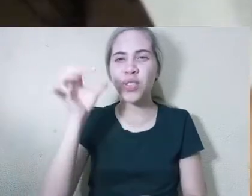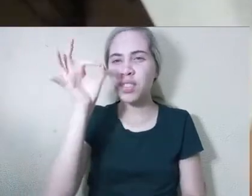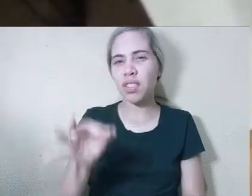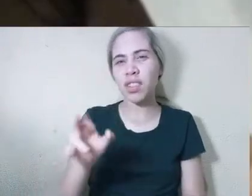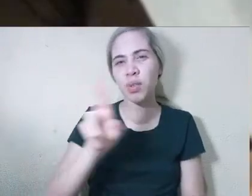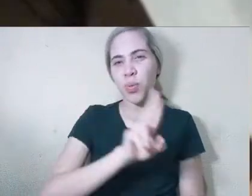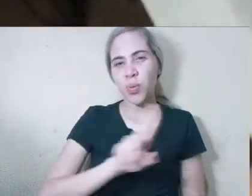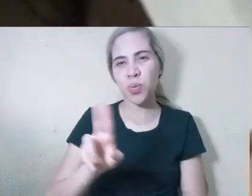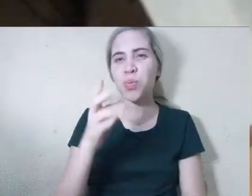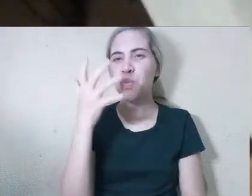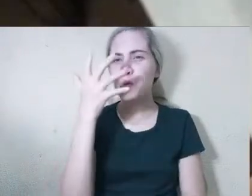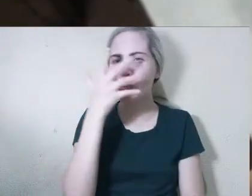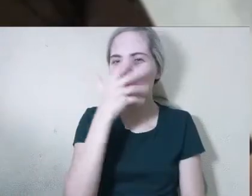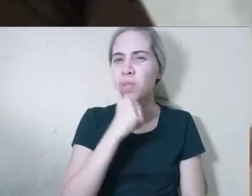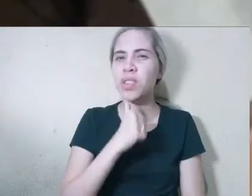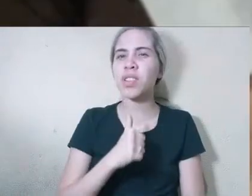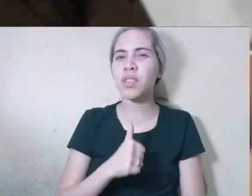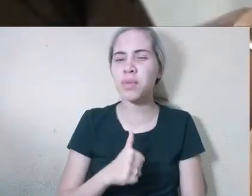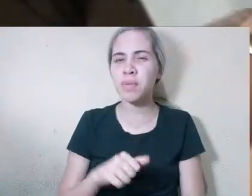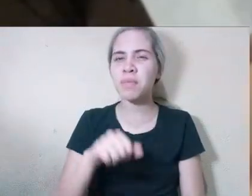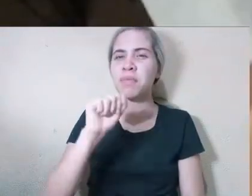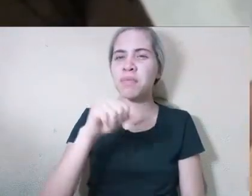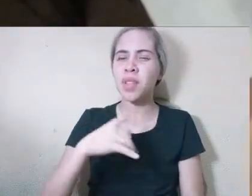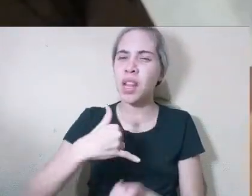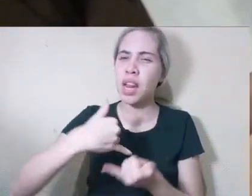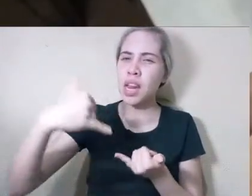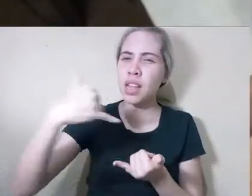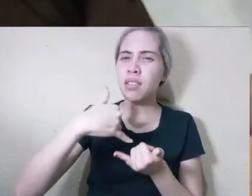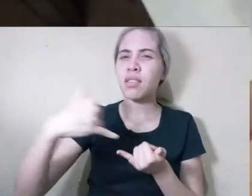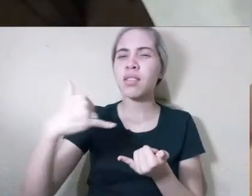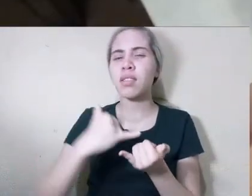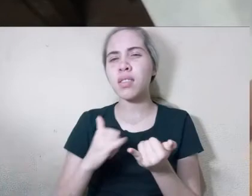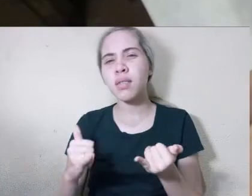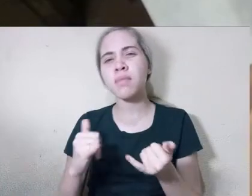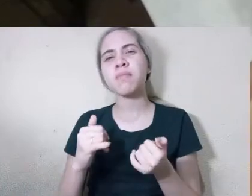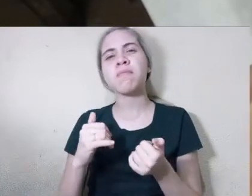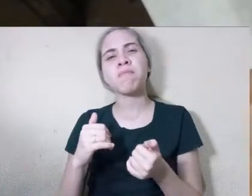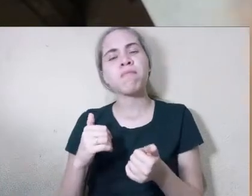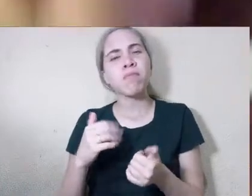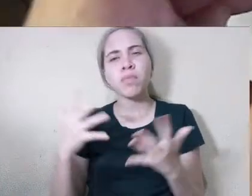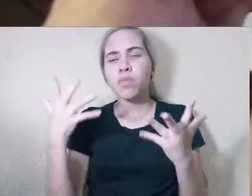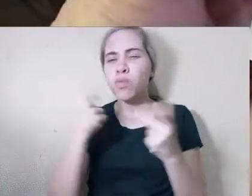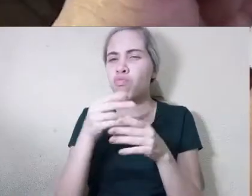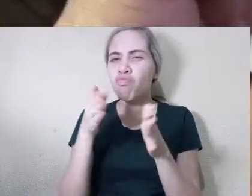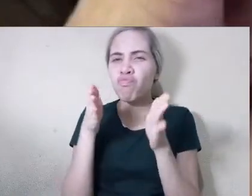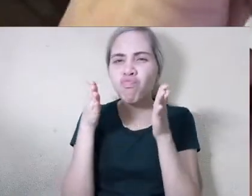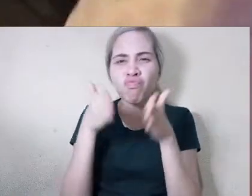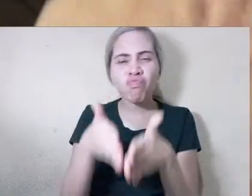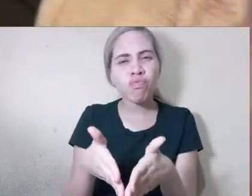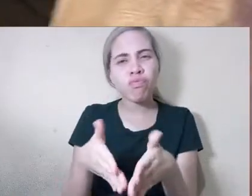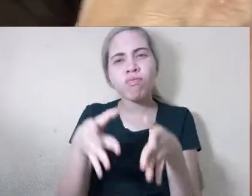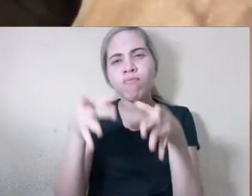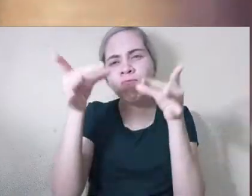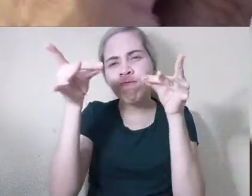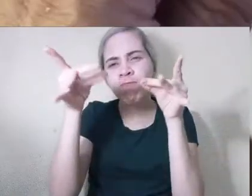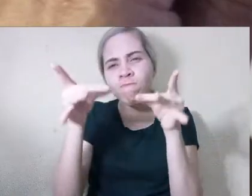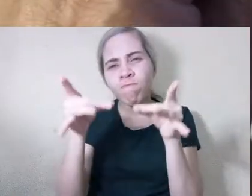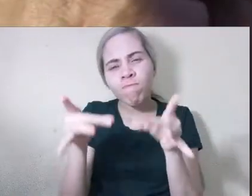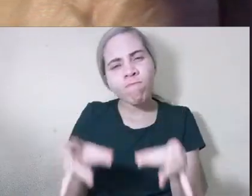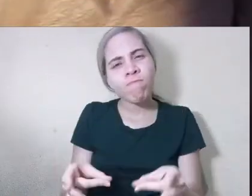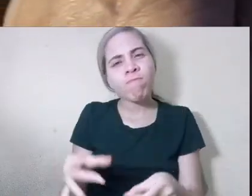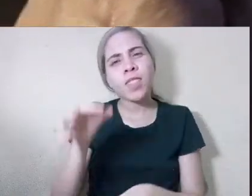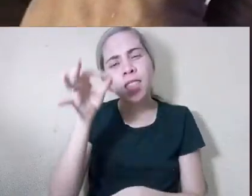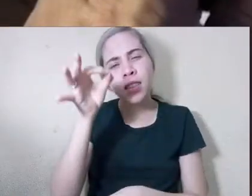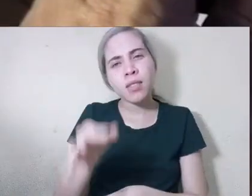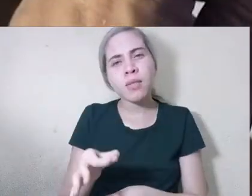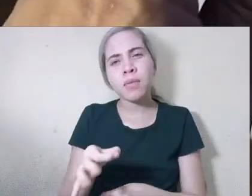muito bonito, viu? Ó, cara, essas linhas, as linhas que ele faz são muito precisas, muito bem